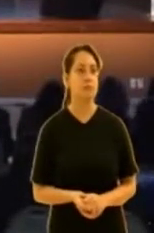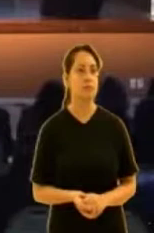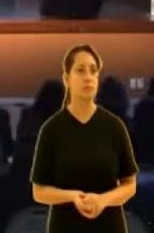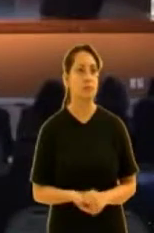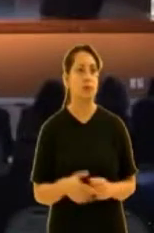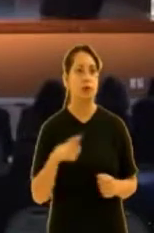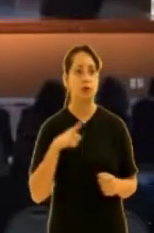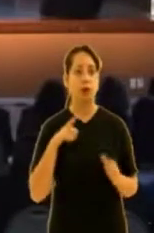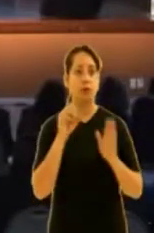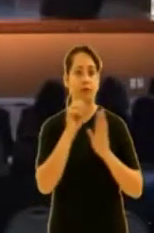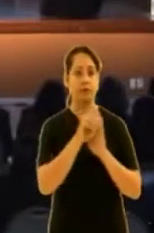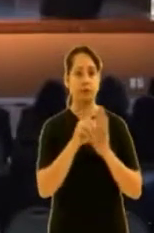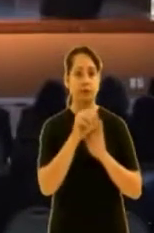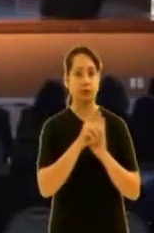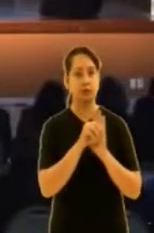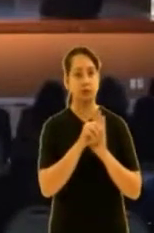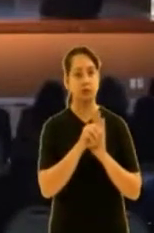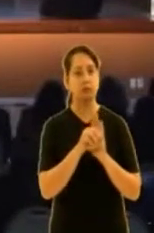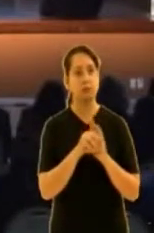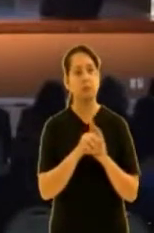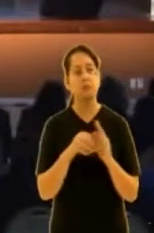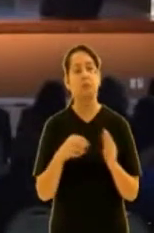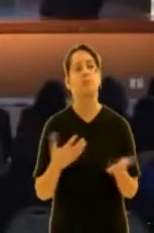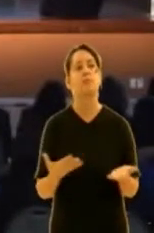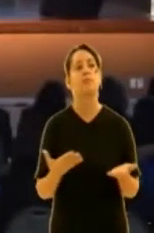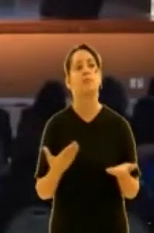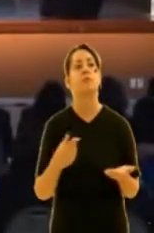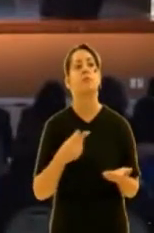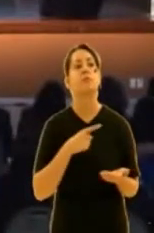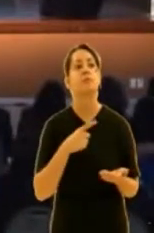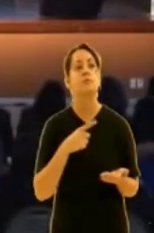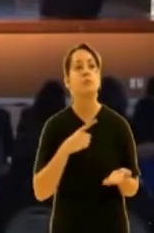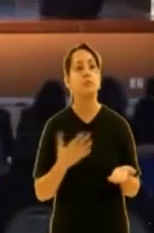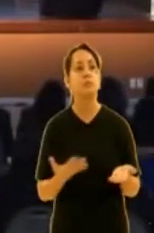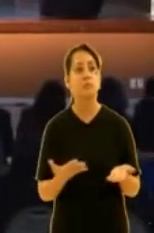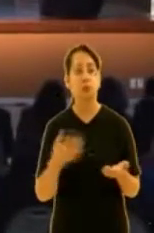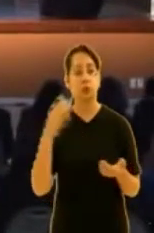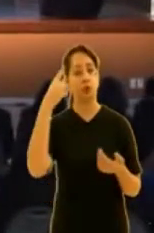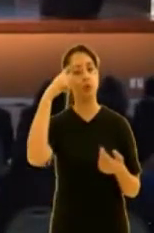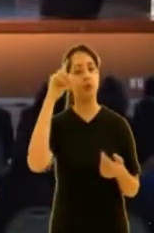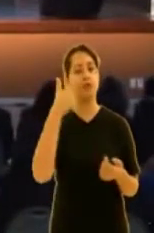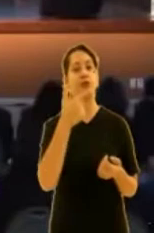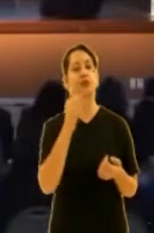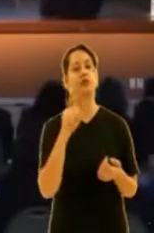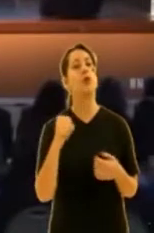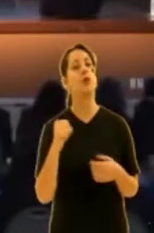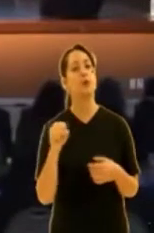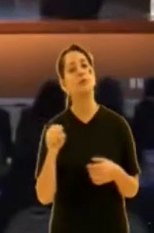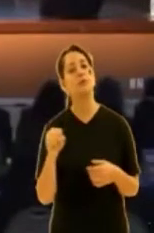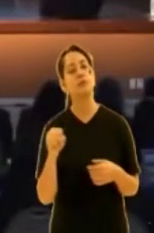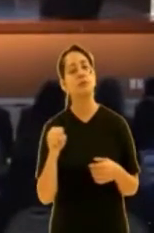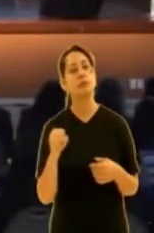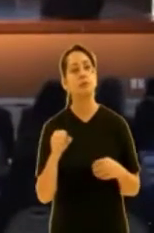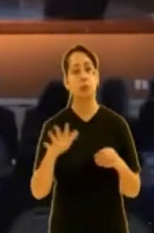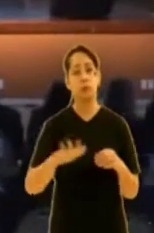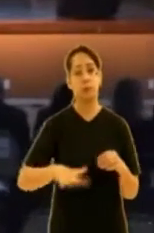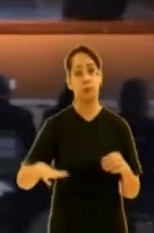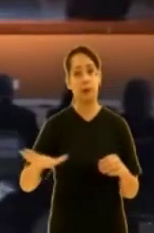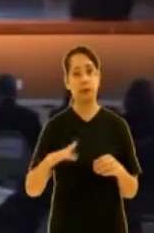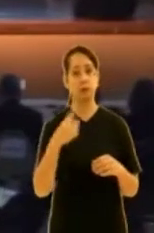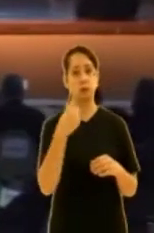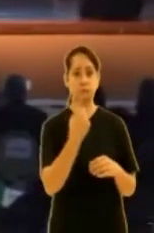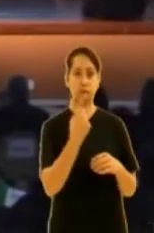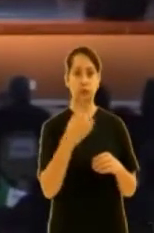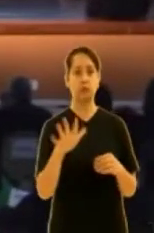Aonde está escrito oficinas, categoria dos participantes, oficinas, no dia 28, você vai para o espaço 1 e